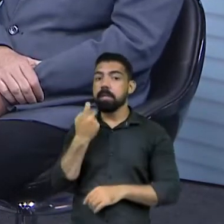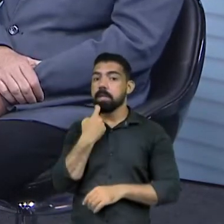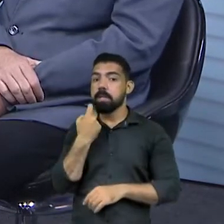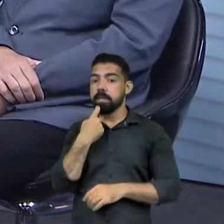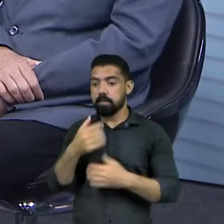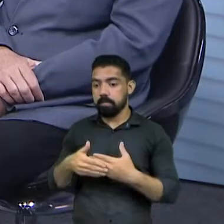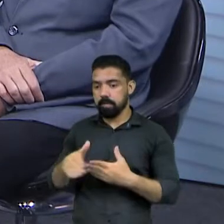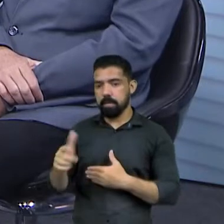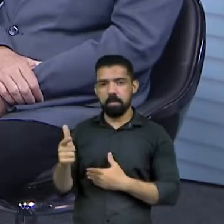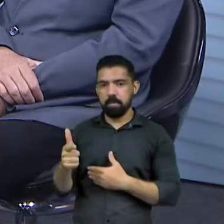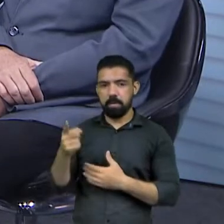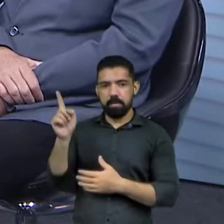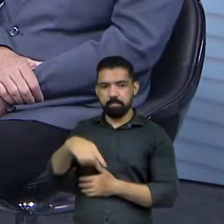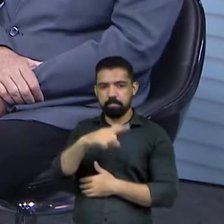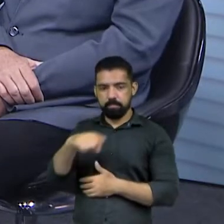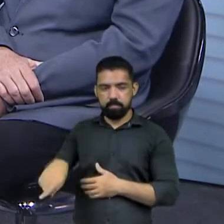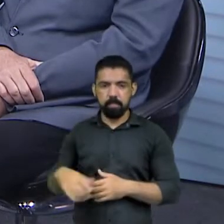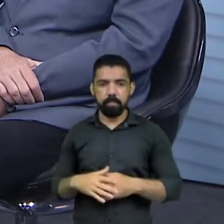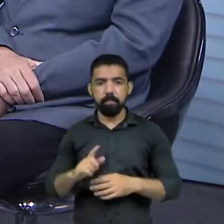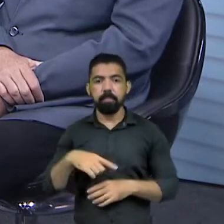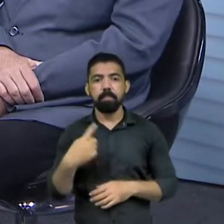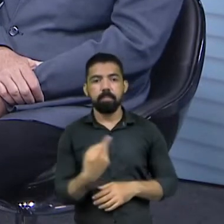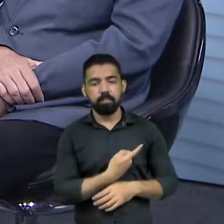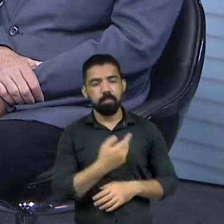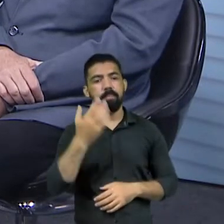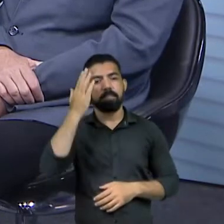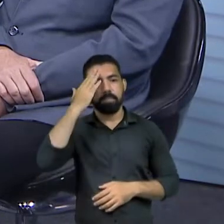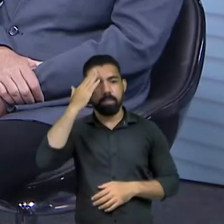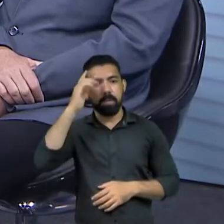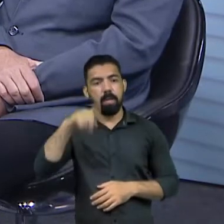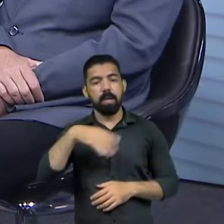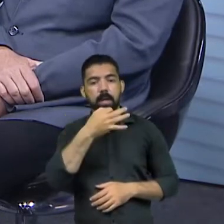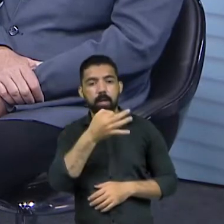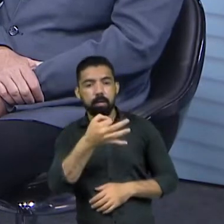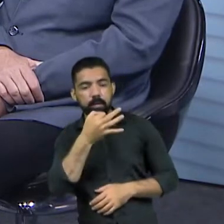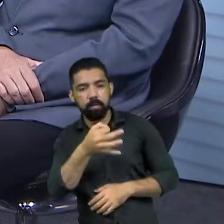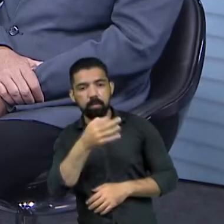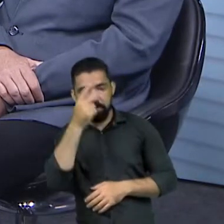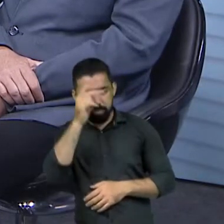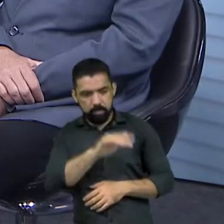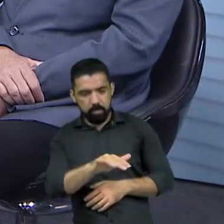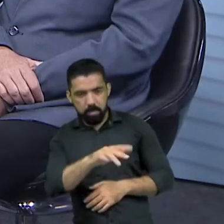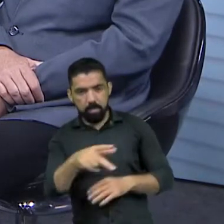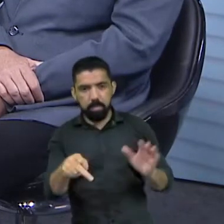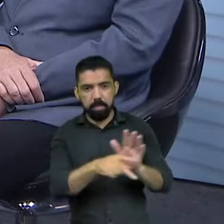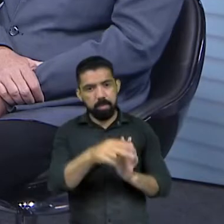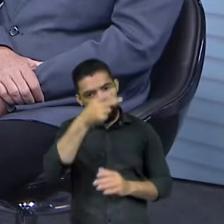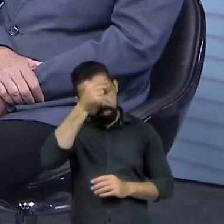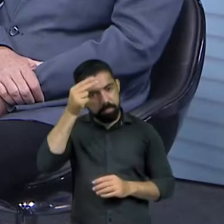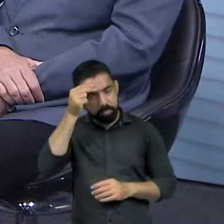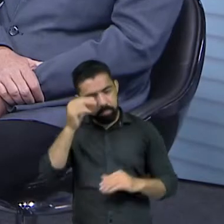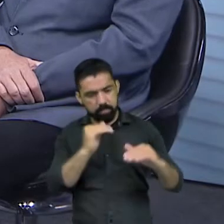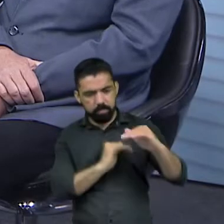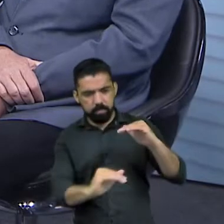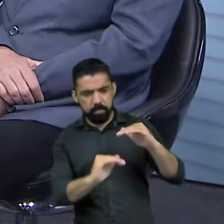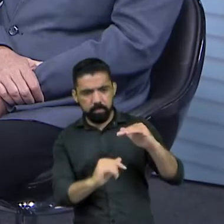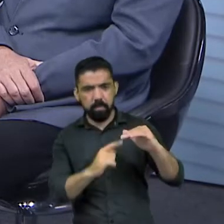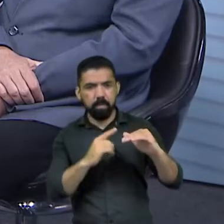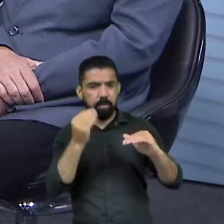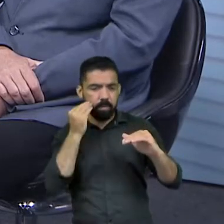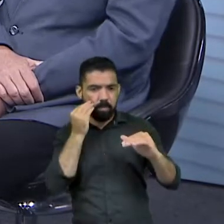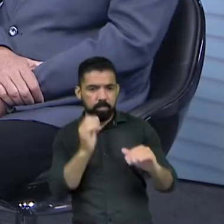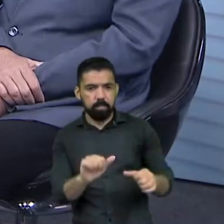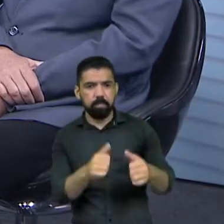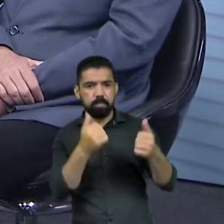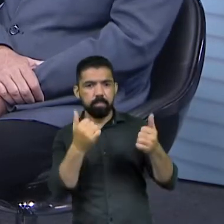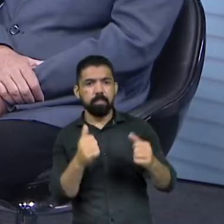até um vídeo dizendo o seguinte ol nós entendemos que essa deve ter sido uma sugestão de pessoas da prefeitura ali em baixo né tentando melhorar